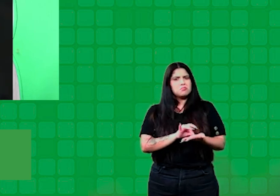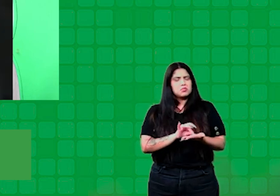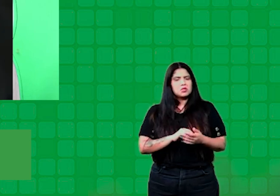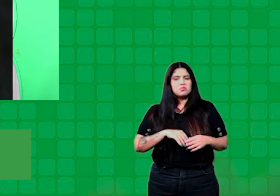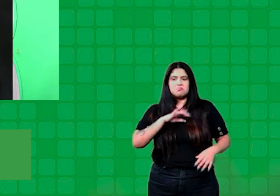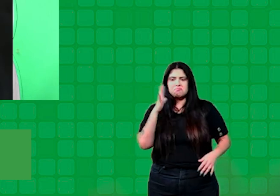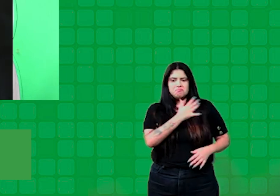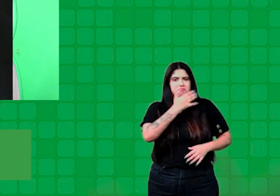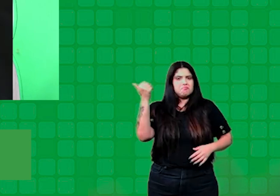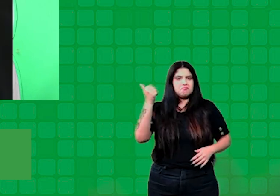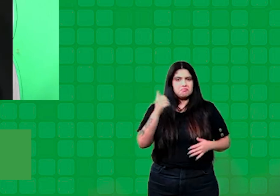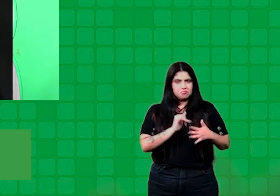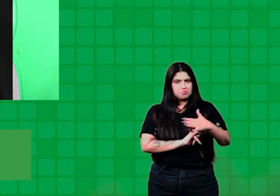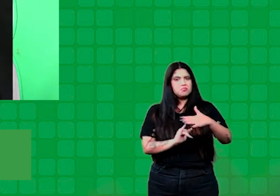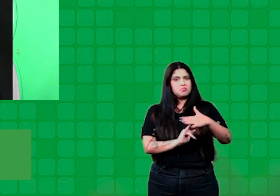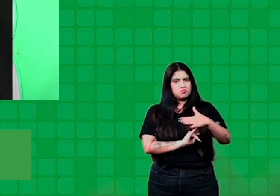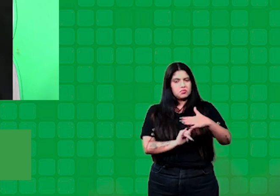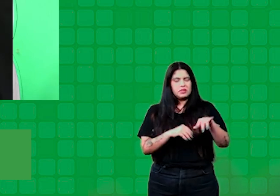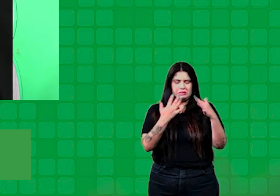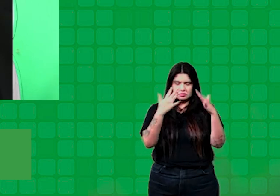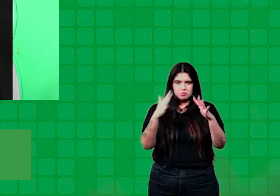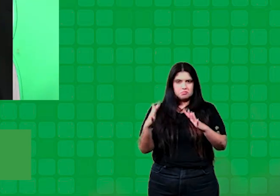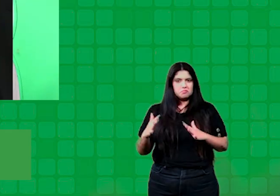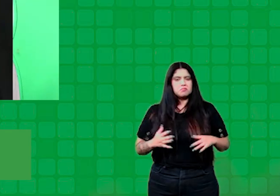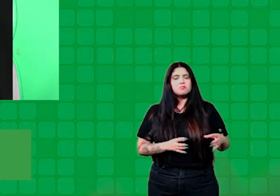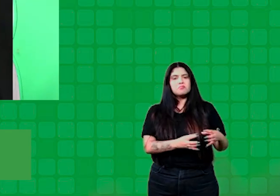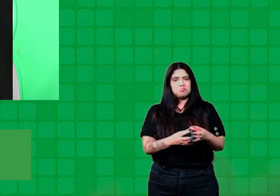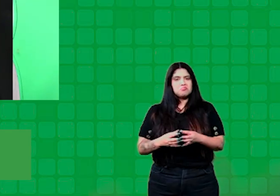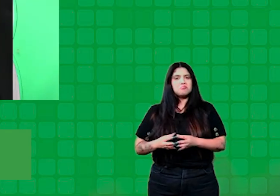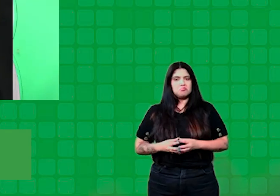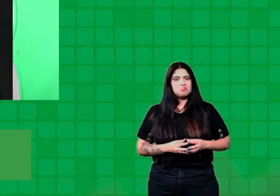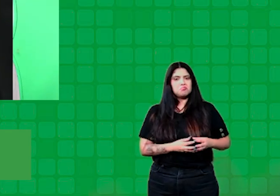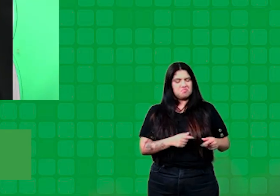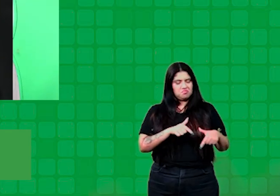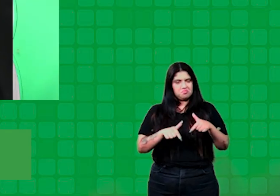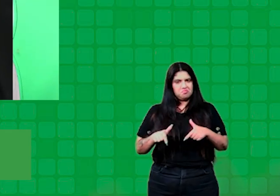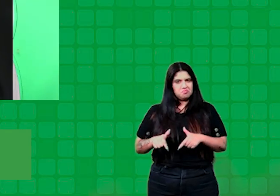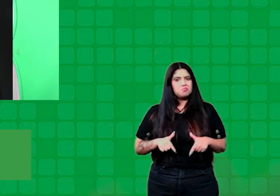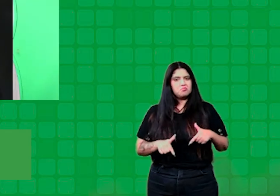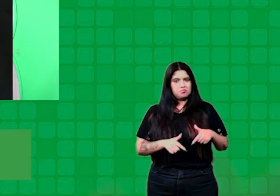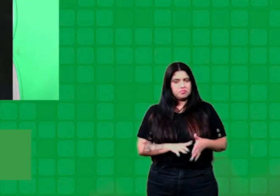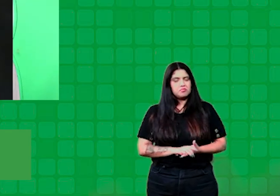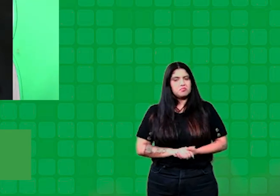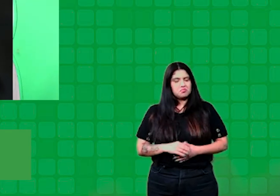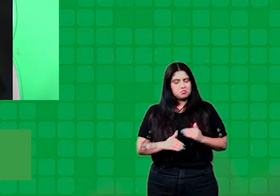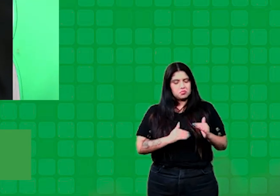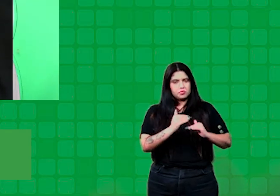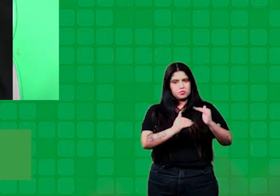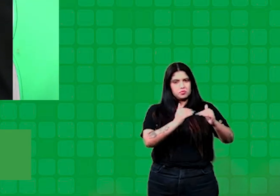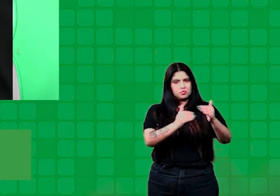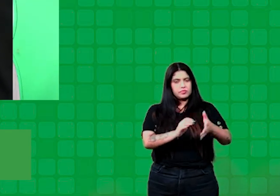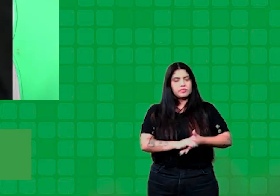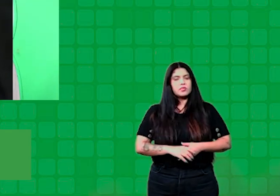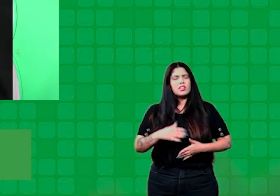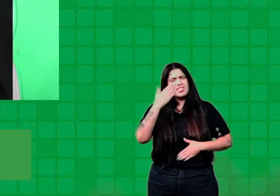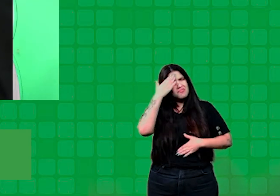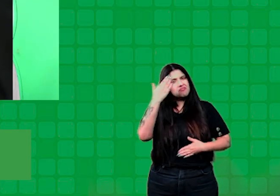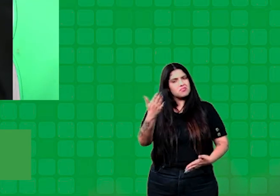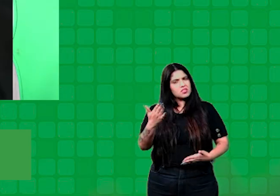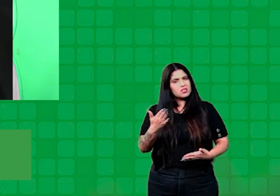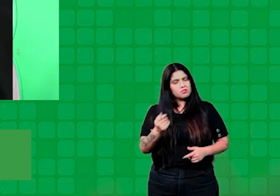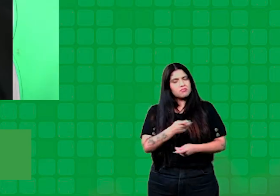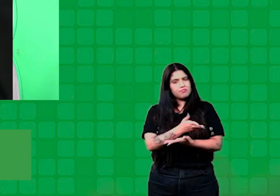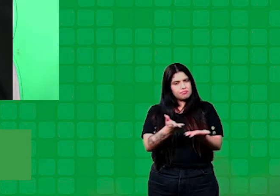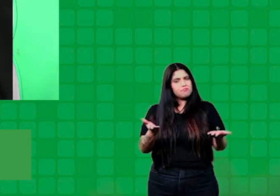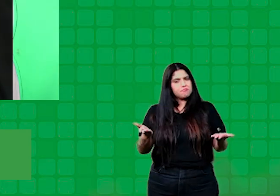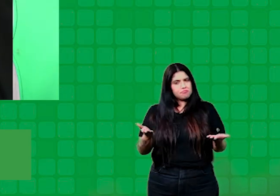assim, gigantesco, né? Parabenizar toda a equipe aí que esteve à frente desse desenvolvimento. E agradecer muito você também